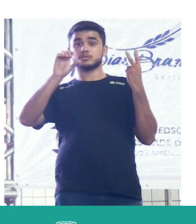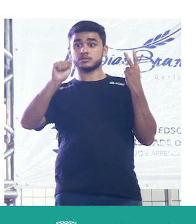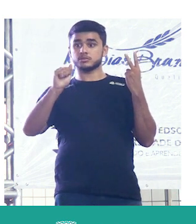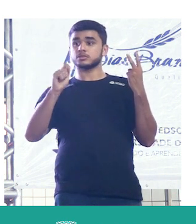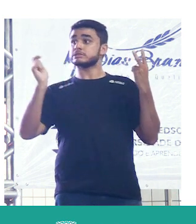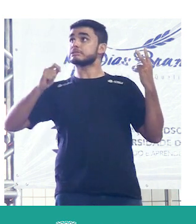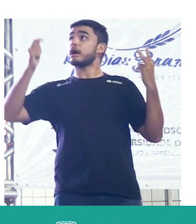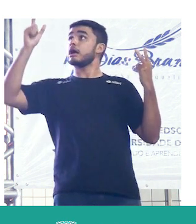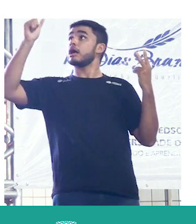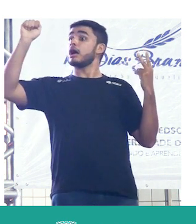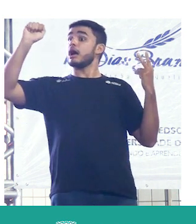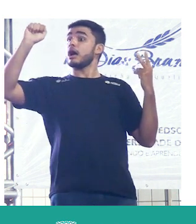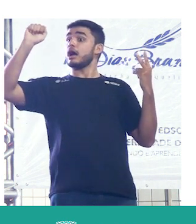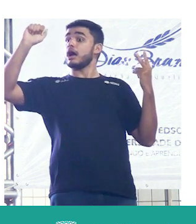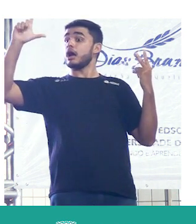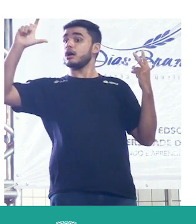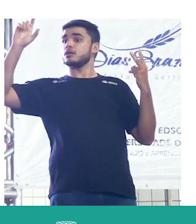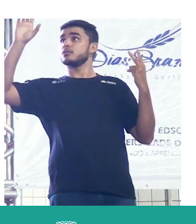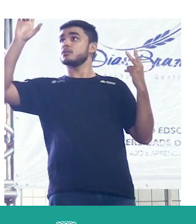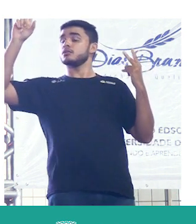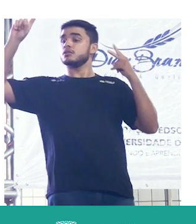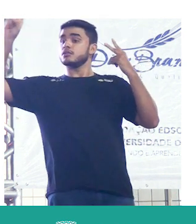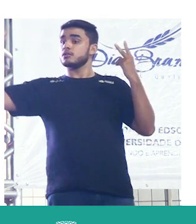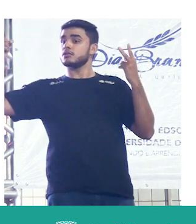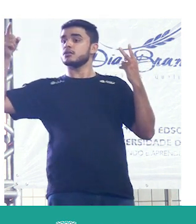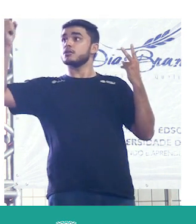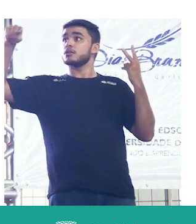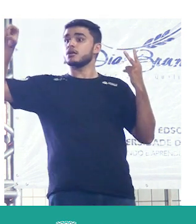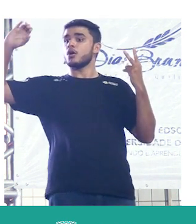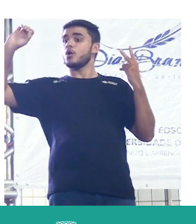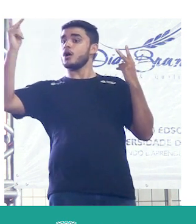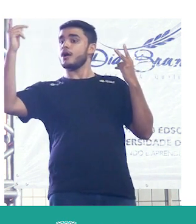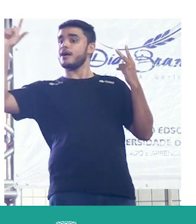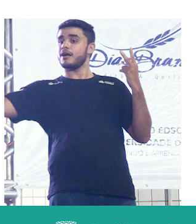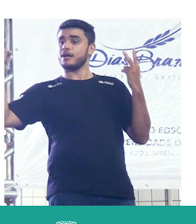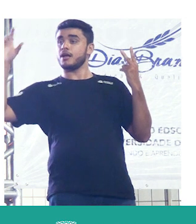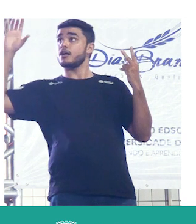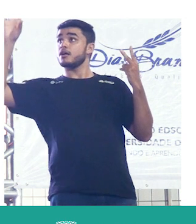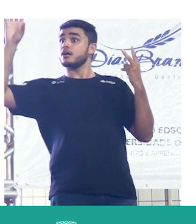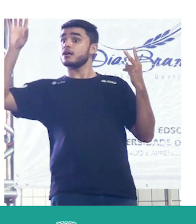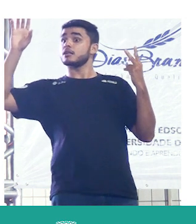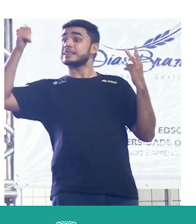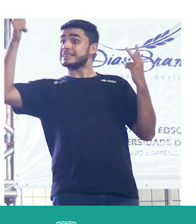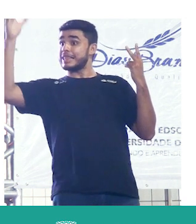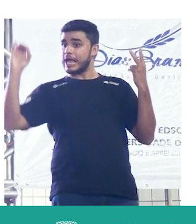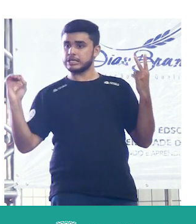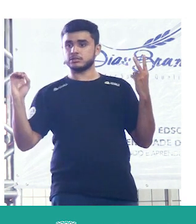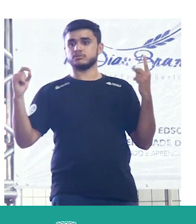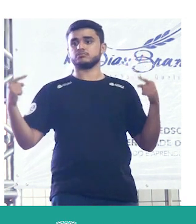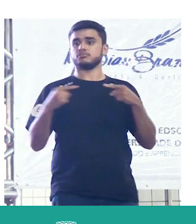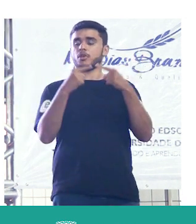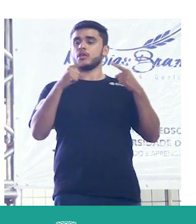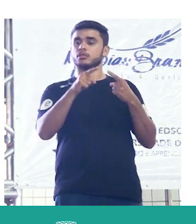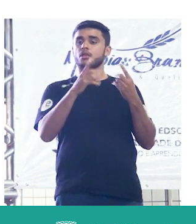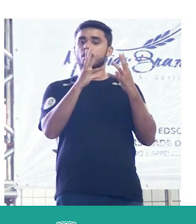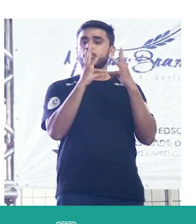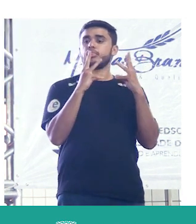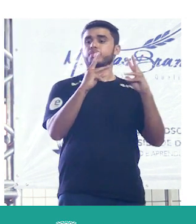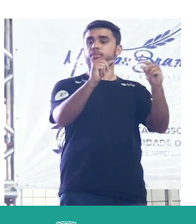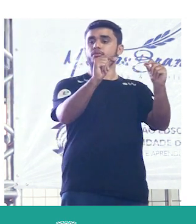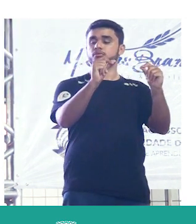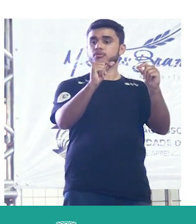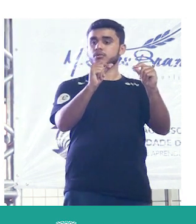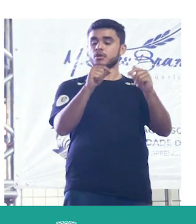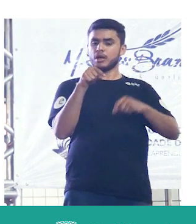hidróxido de alumínio. Ó, são 10 gramas desse hidróxido para eliminar 2 gramas